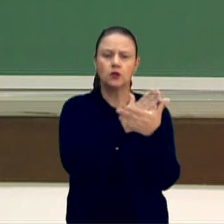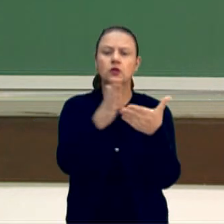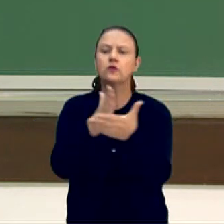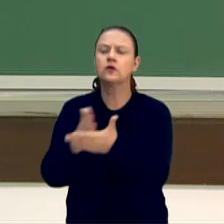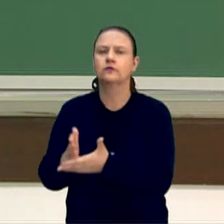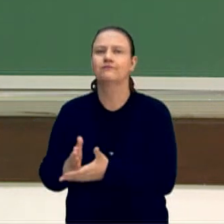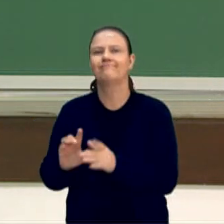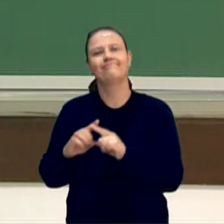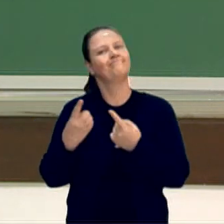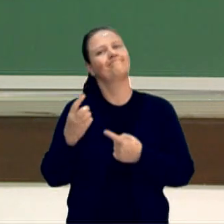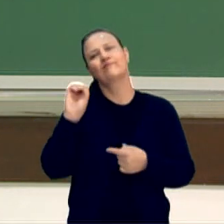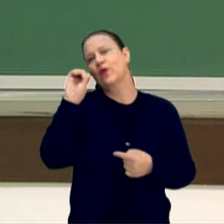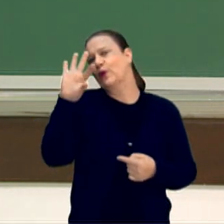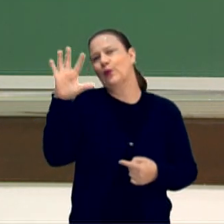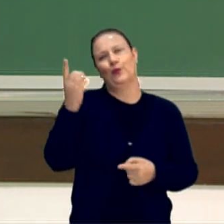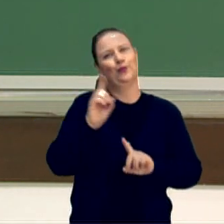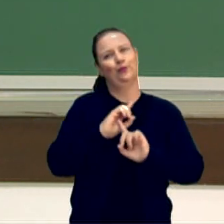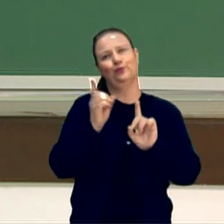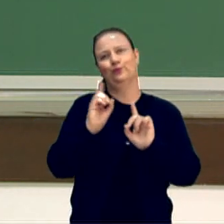não ocorreu.